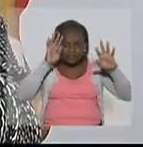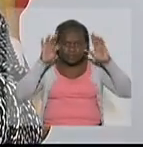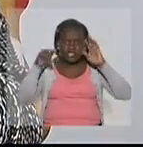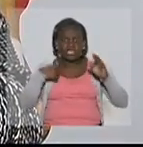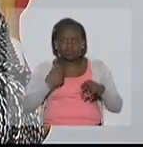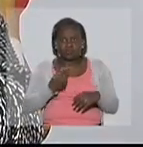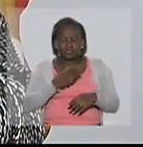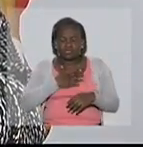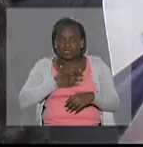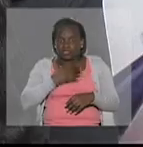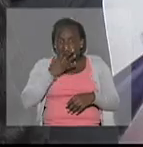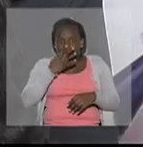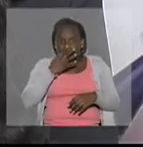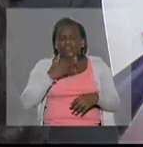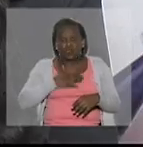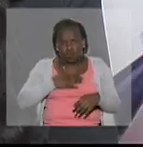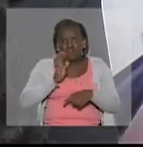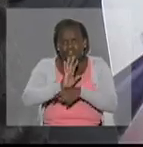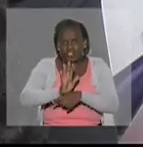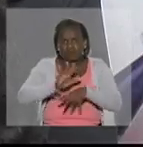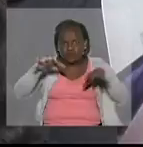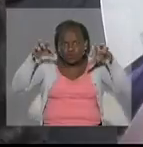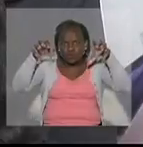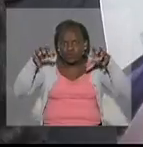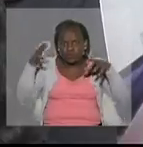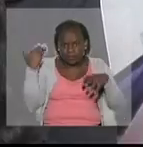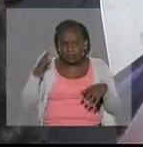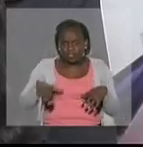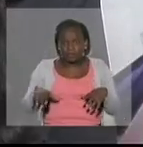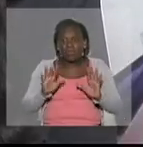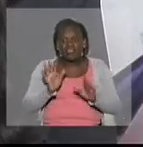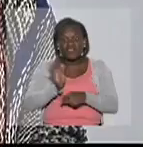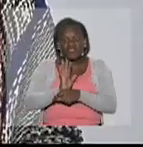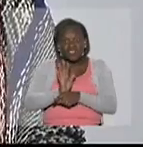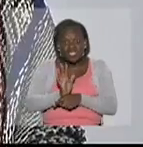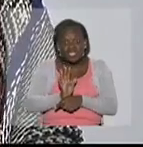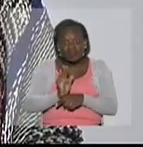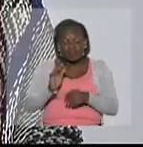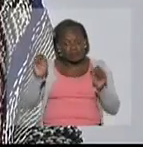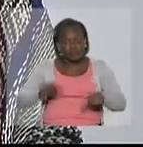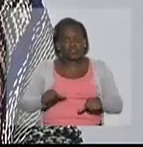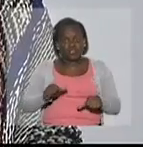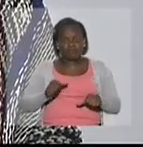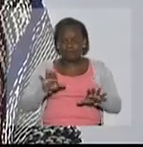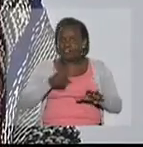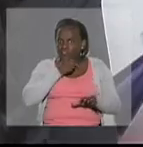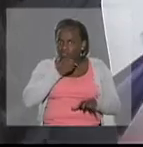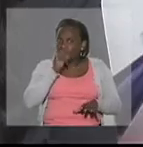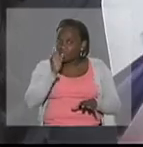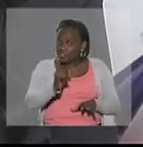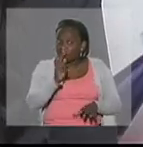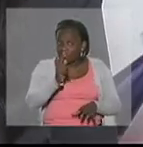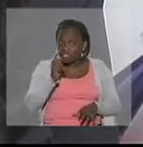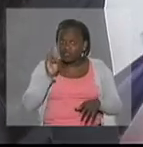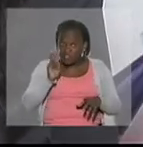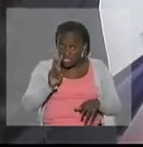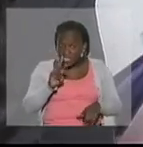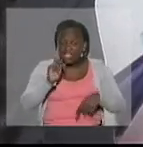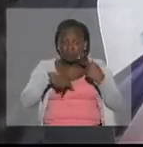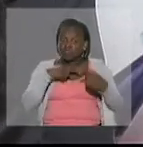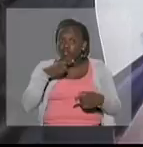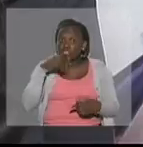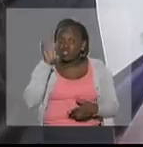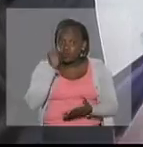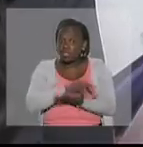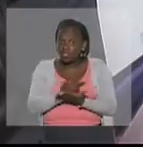mund impressionada menina ficava adorava filme de terror quando era mais nova não filme já mais ficava mas aí a minha avó falava assim Ah fica assistindo esses